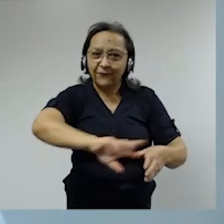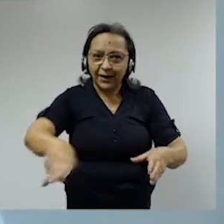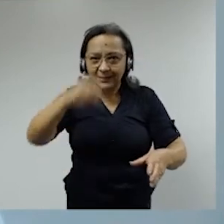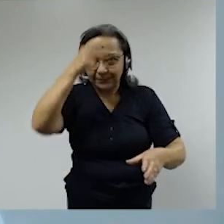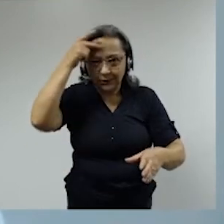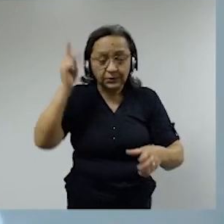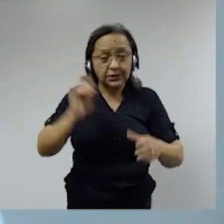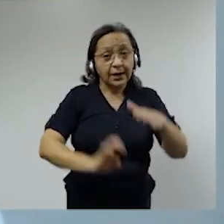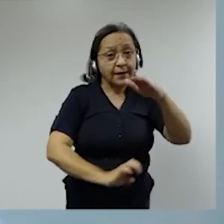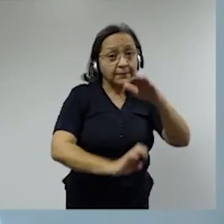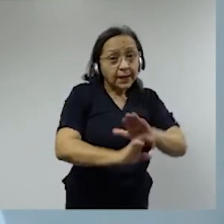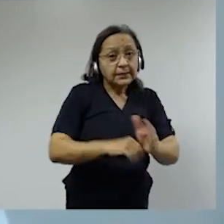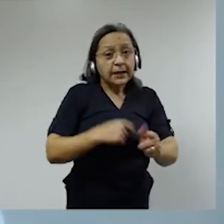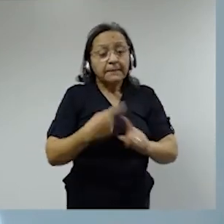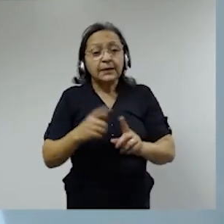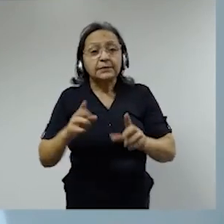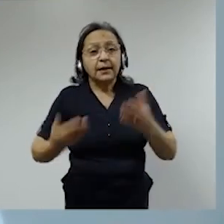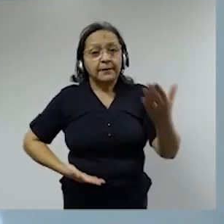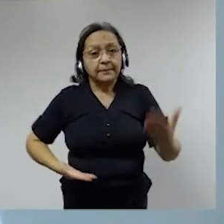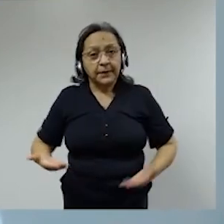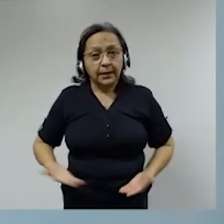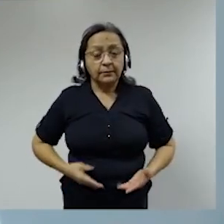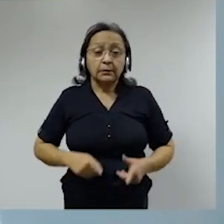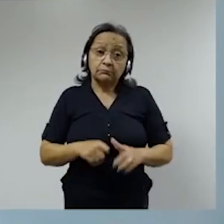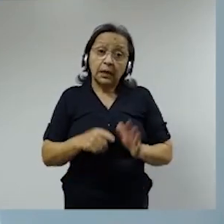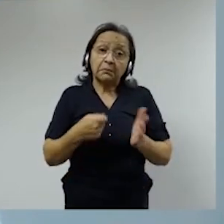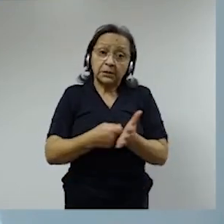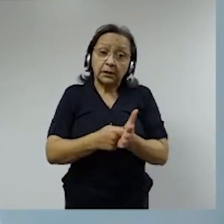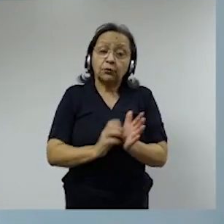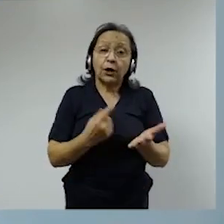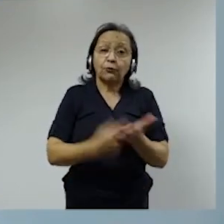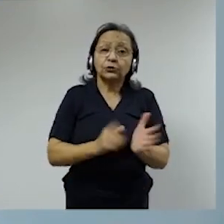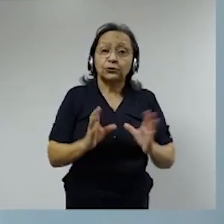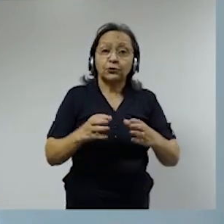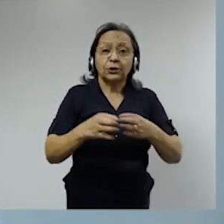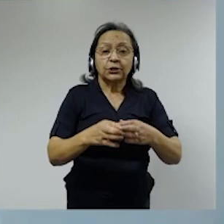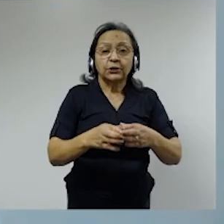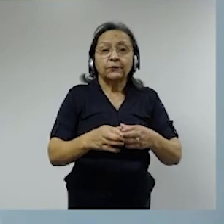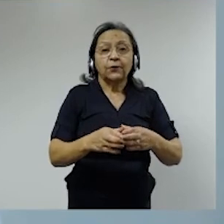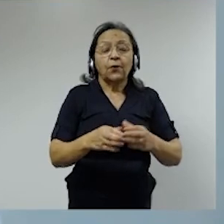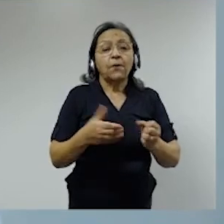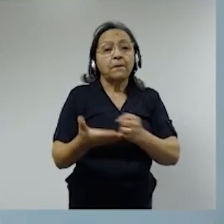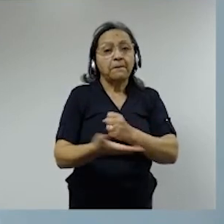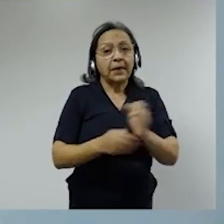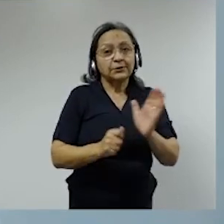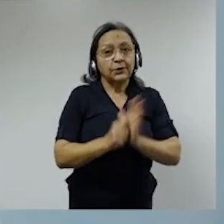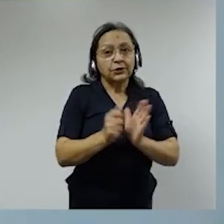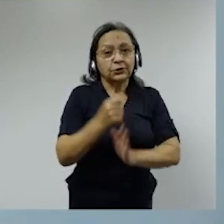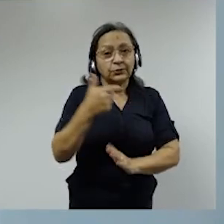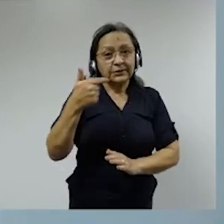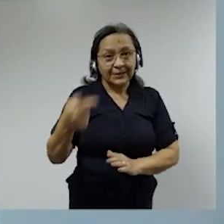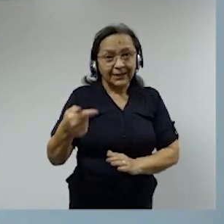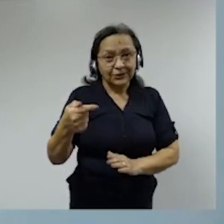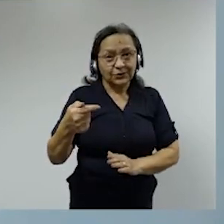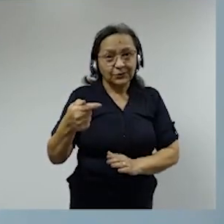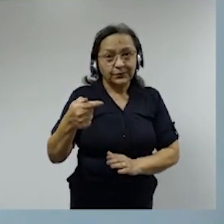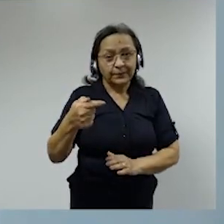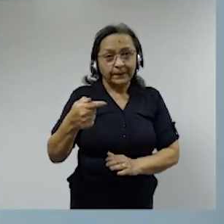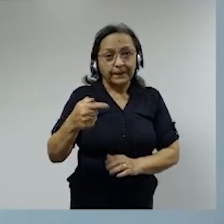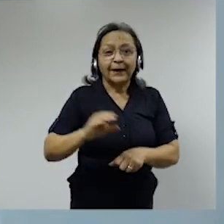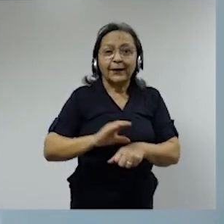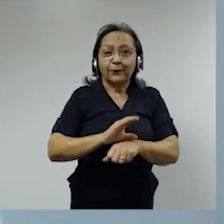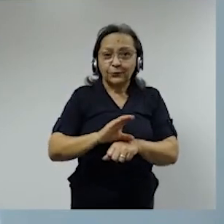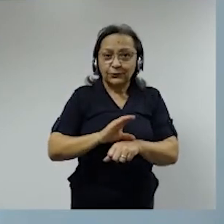E, no entanto, apesar da exigência de que os acordos sejam coletivos, com fundamento no artigo 7º da